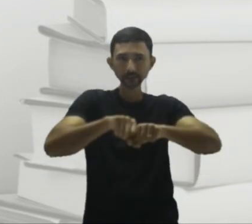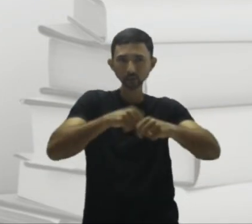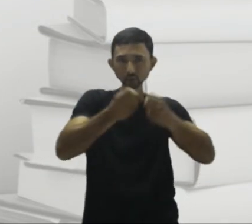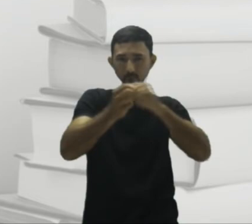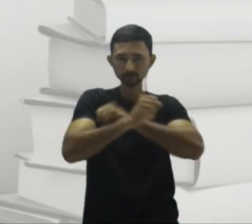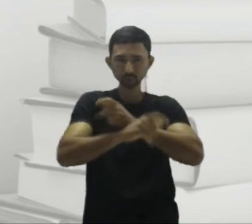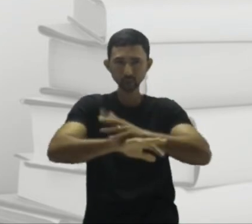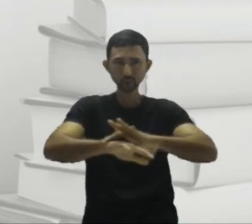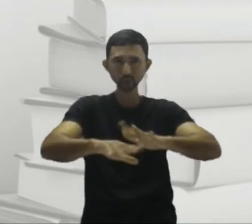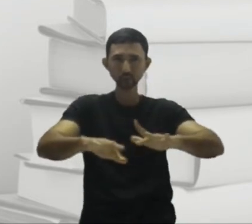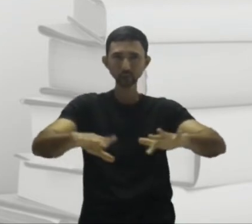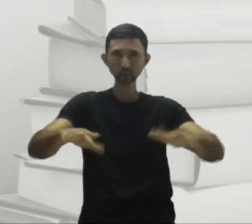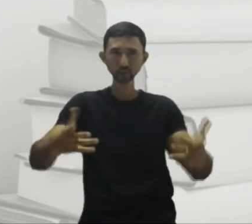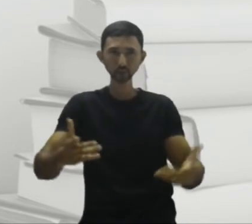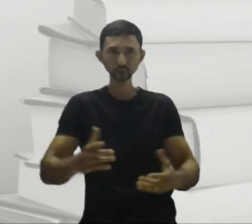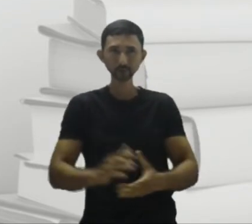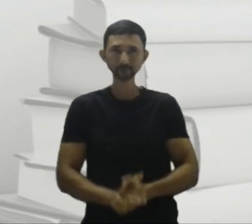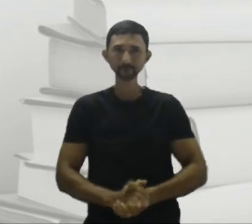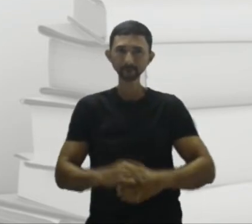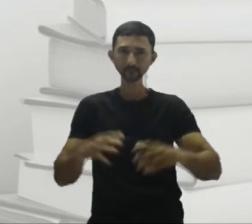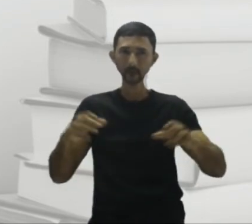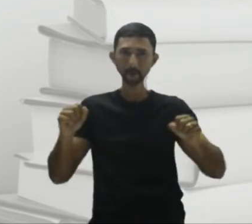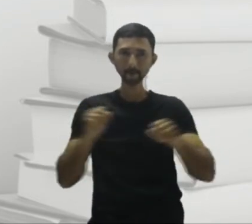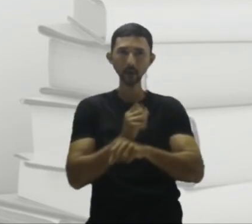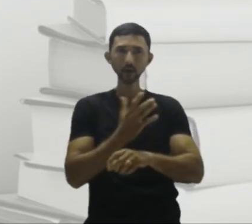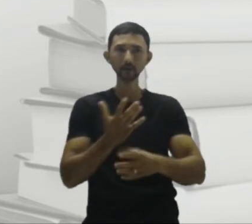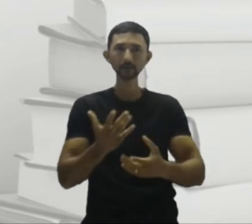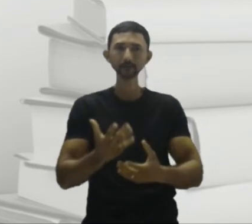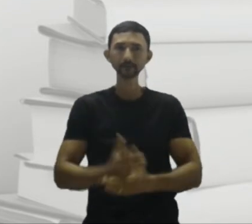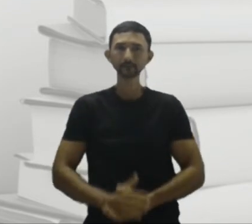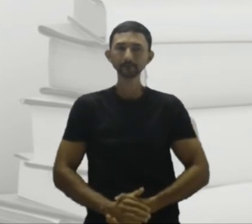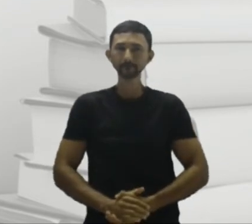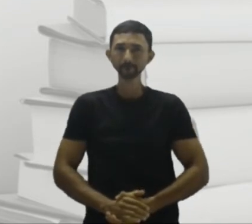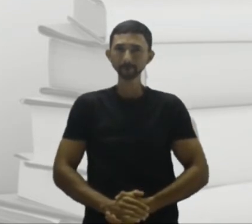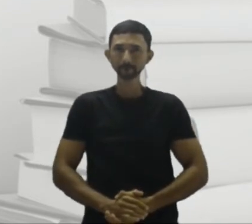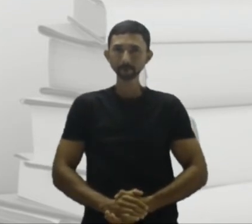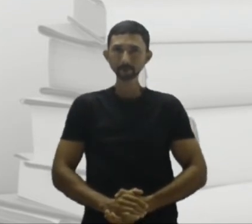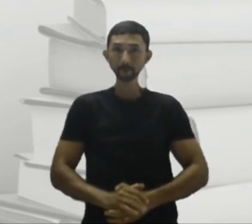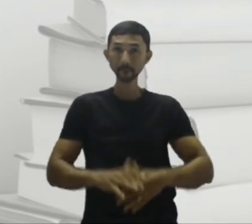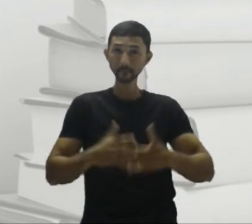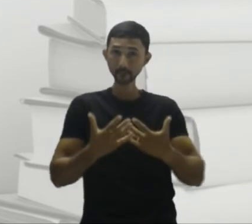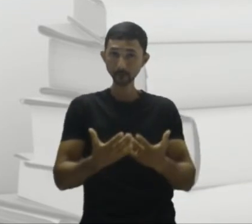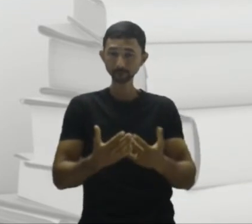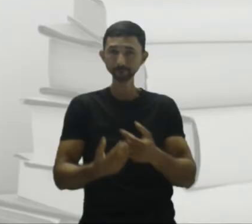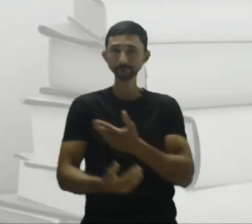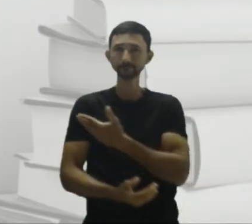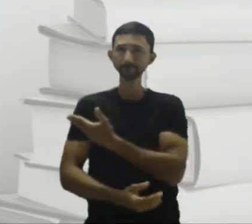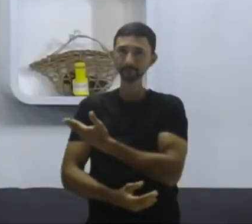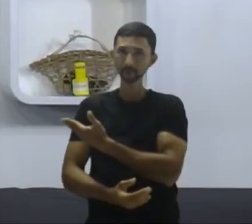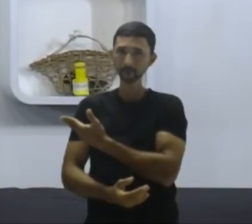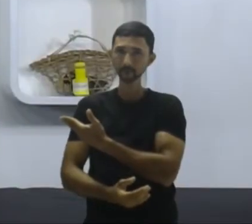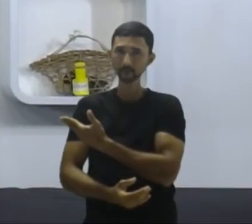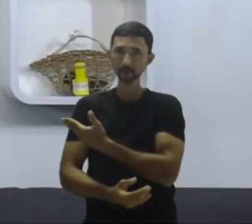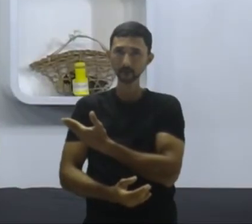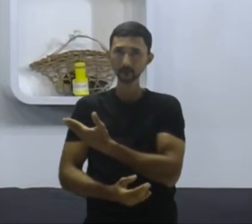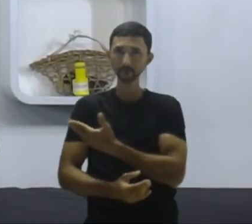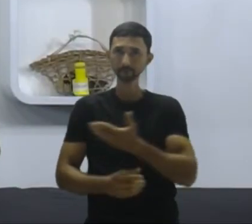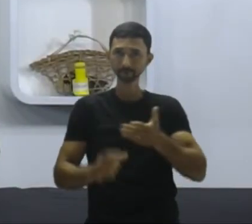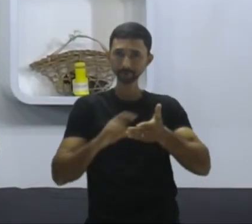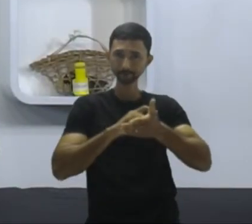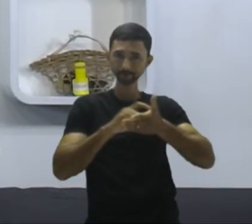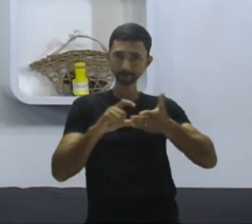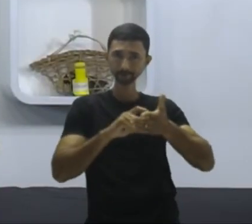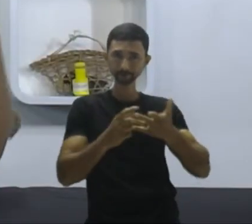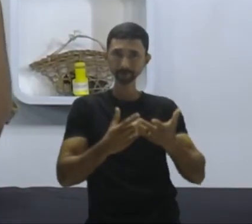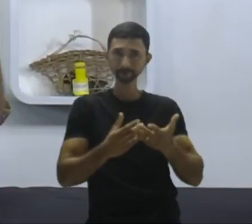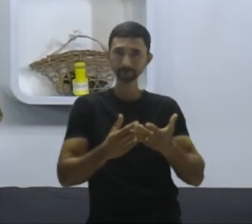à destruição e ao entrechoque das armas. Então, aqui, nós temos um trecho de Senhor